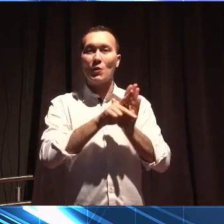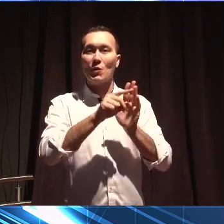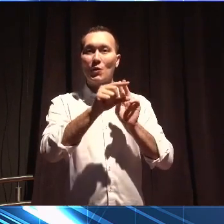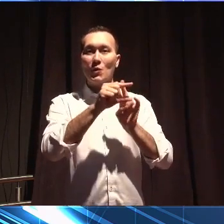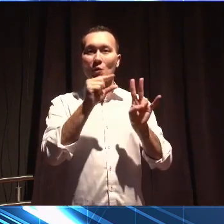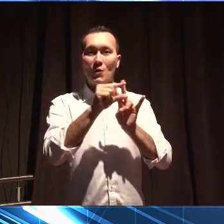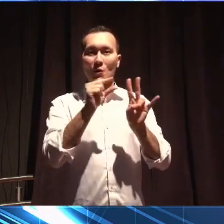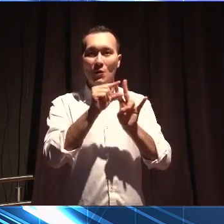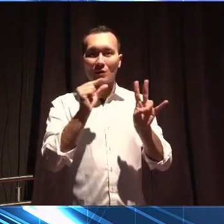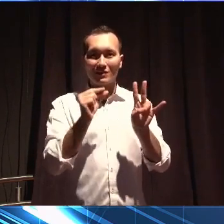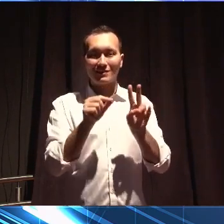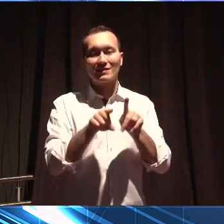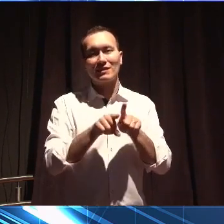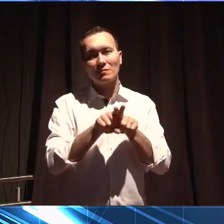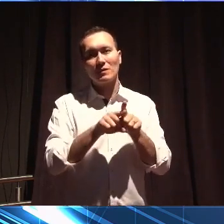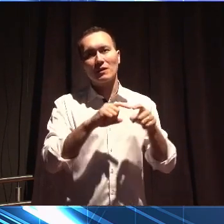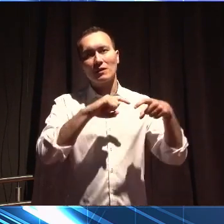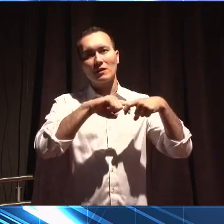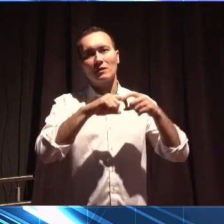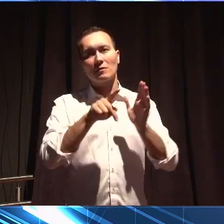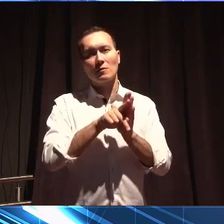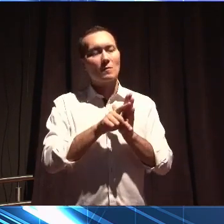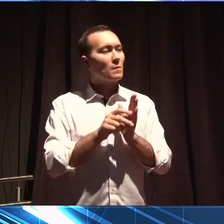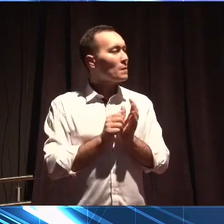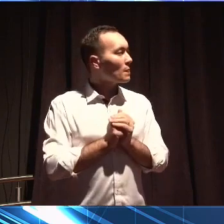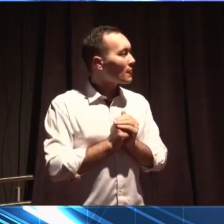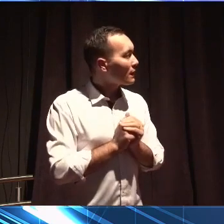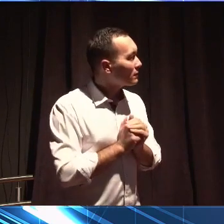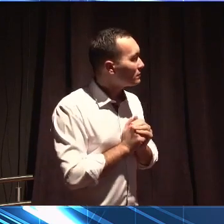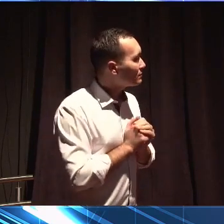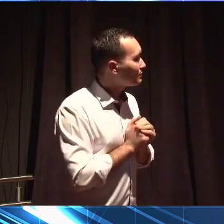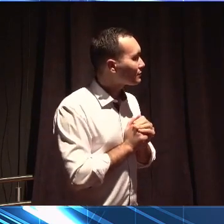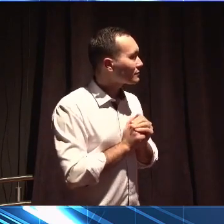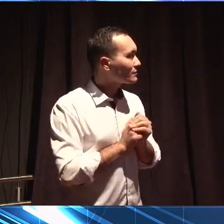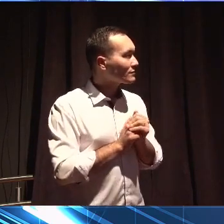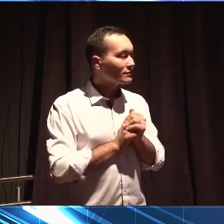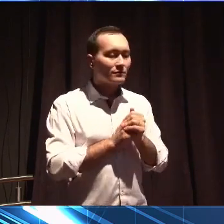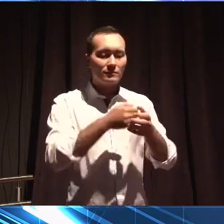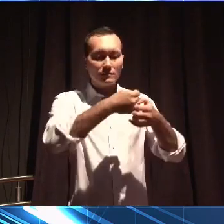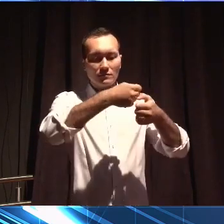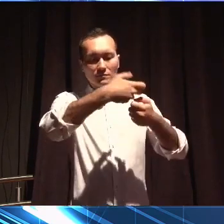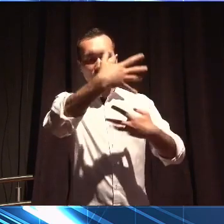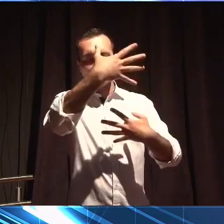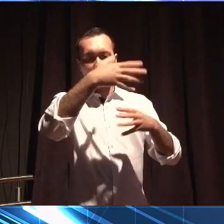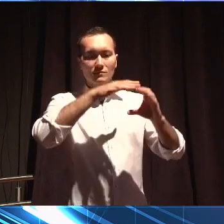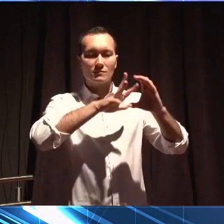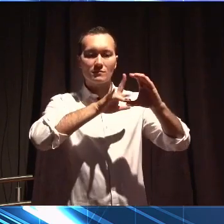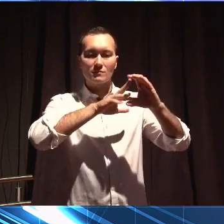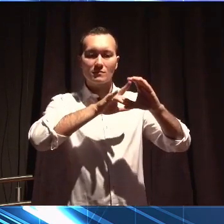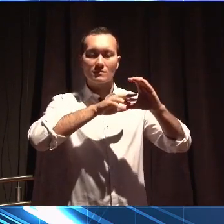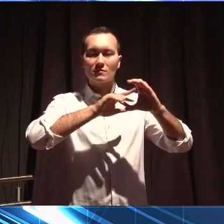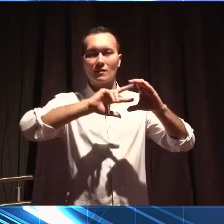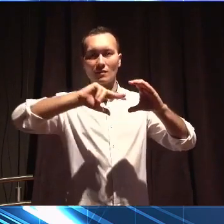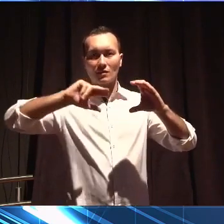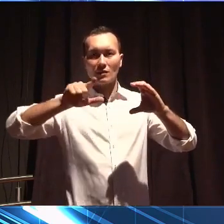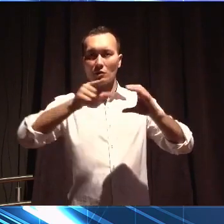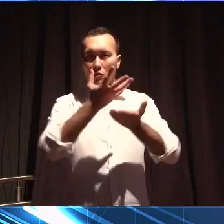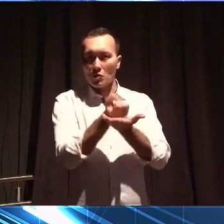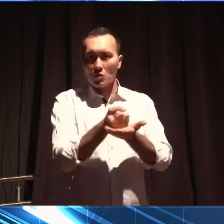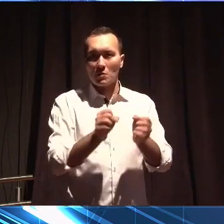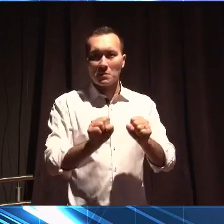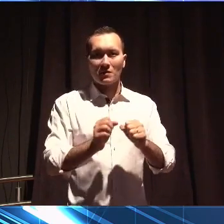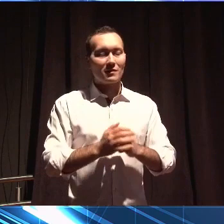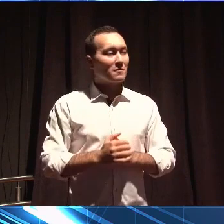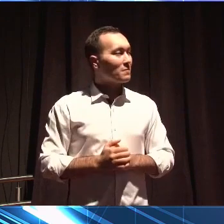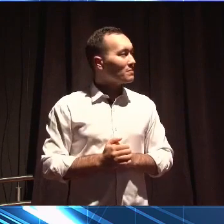ali links para ir para o Git e baixar os códigos. Isso. Esses exemplos que a gente apresentou práticos, todos eles